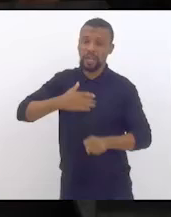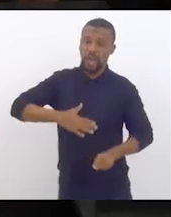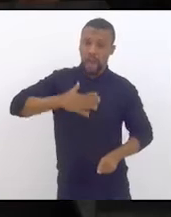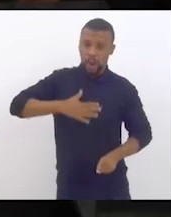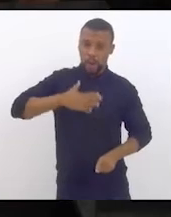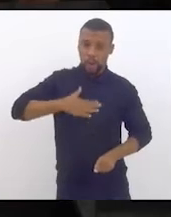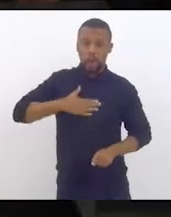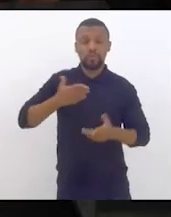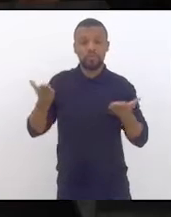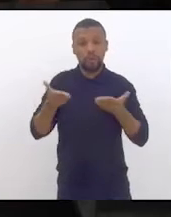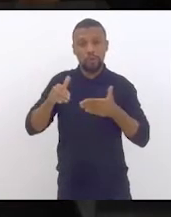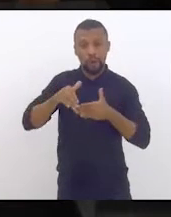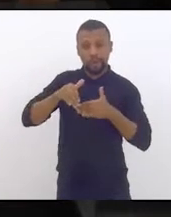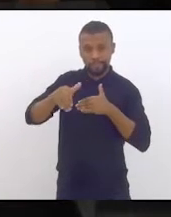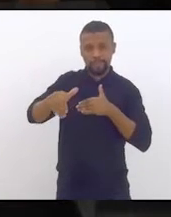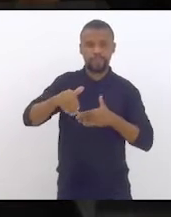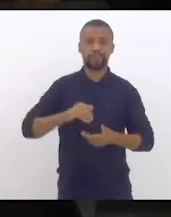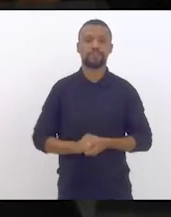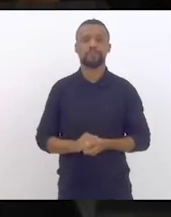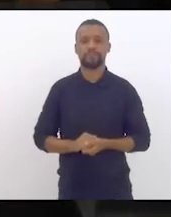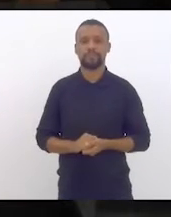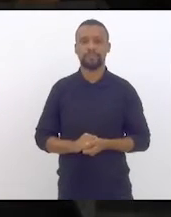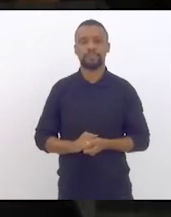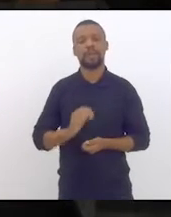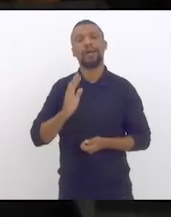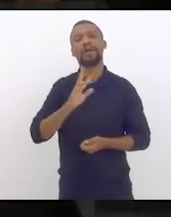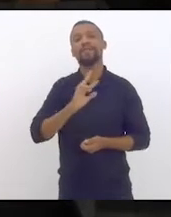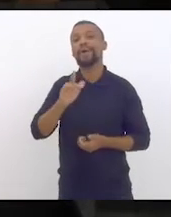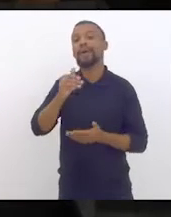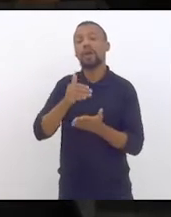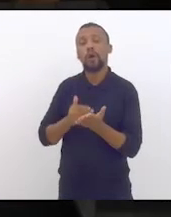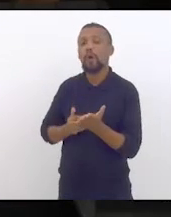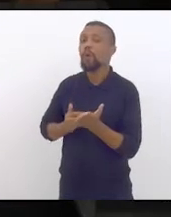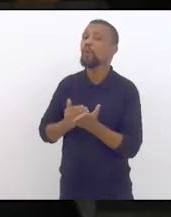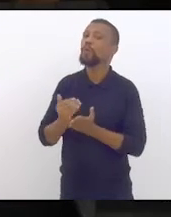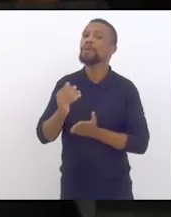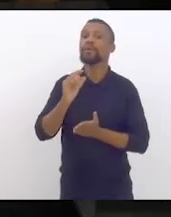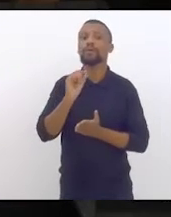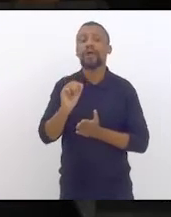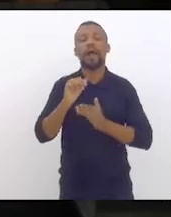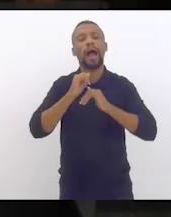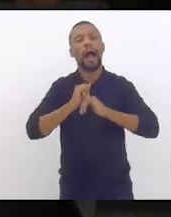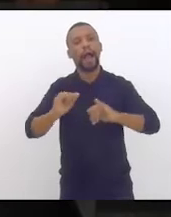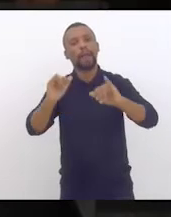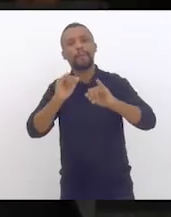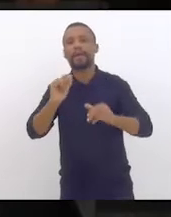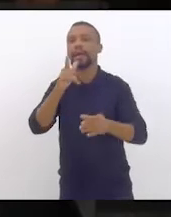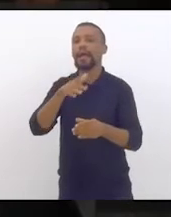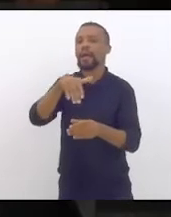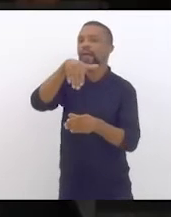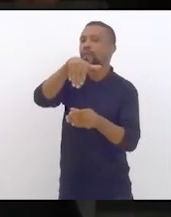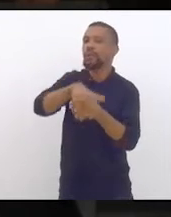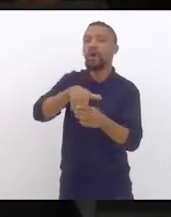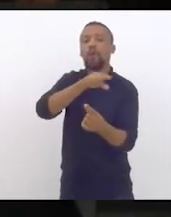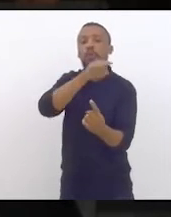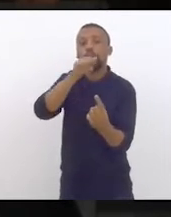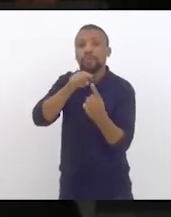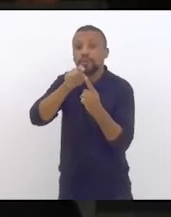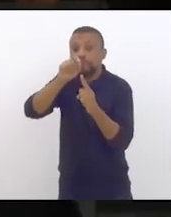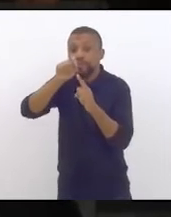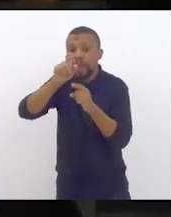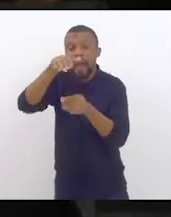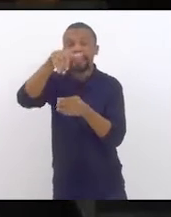agora e começa lá a campanha eleitoral visando as eleições